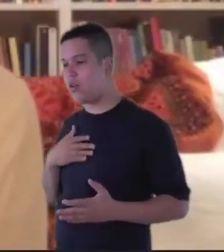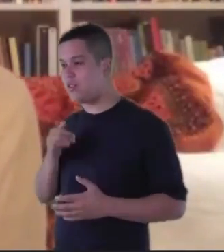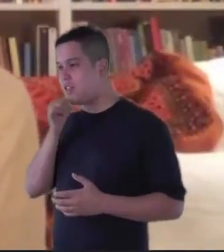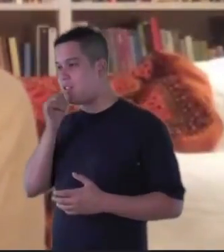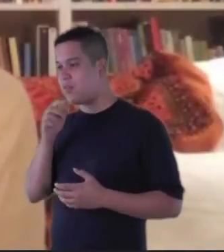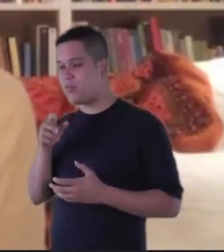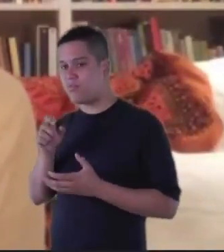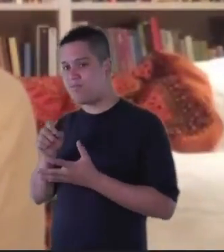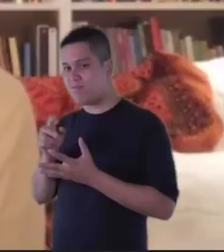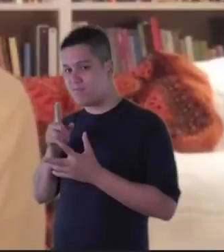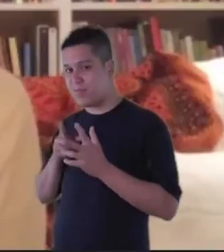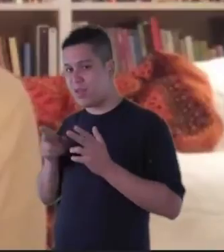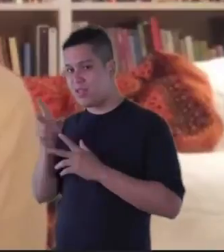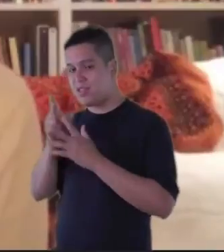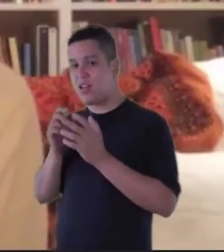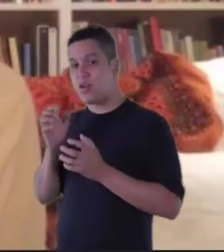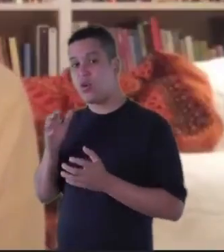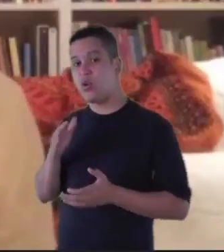realmente